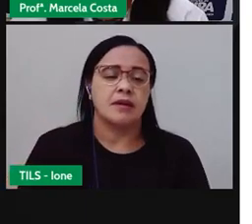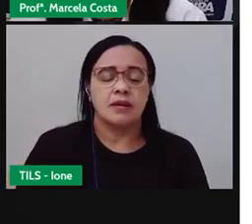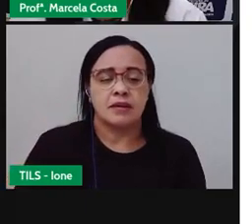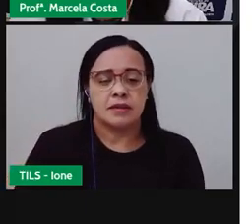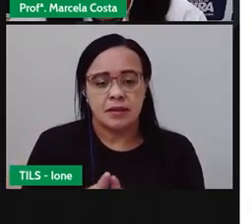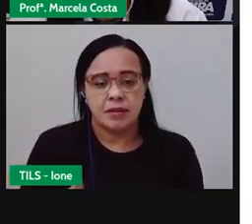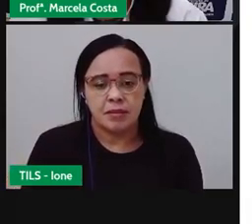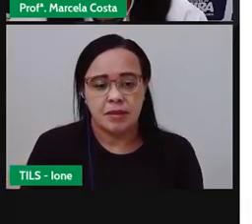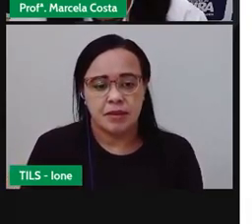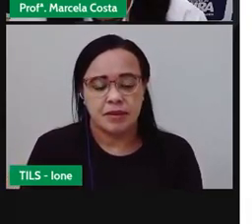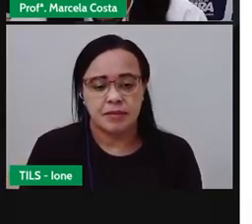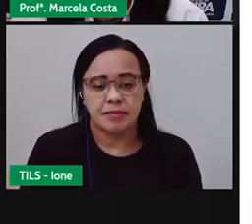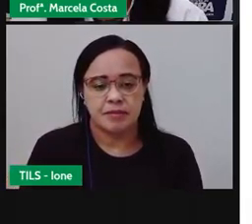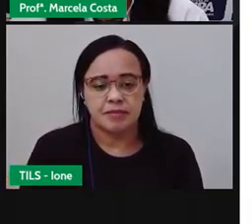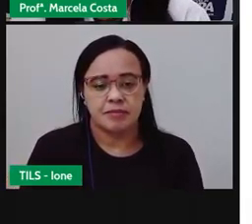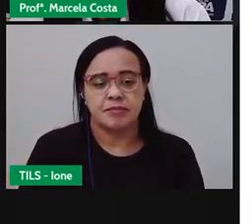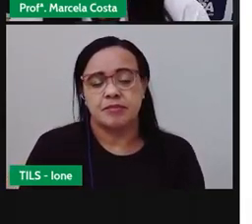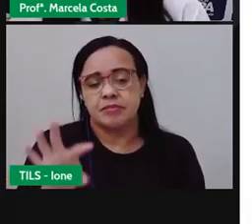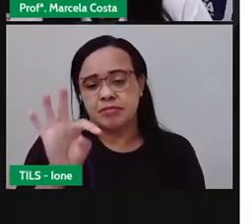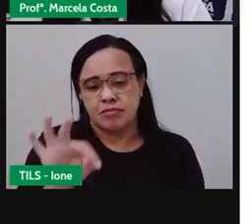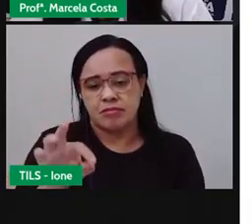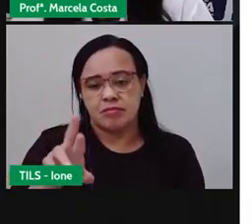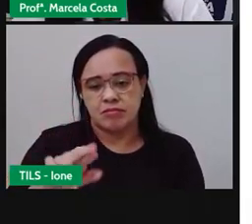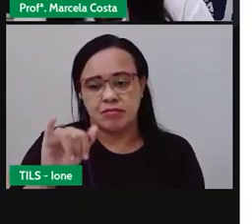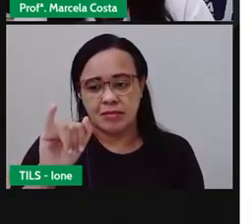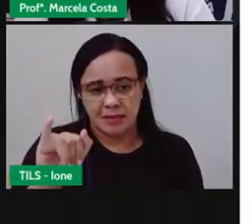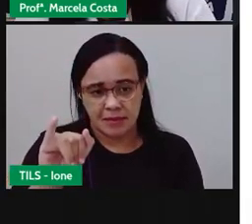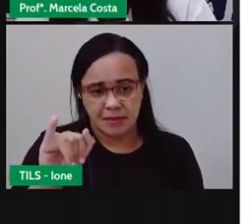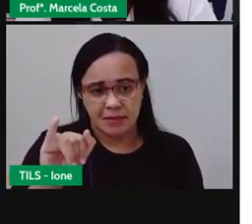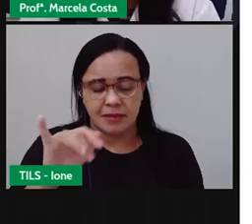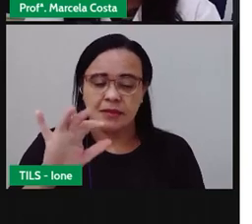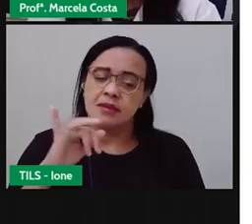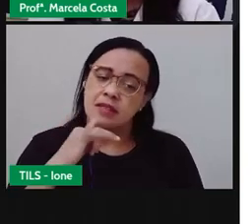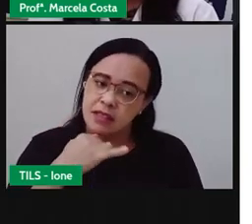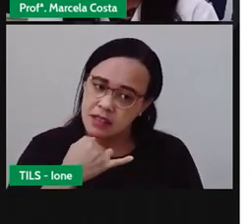sílaba tri da palavra triste.